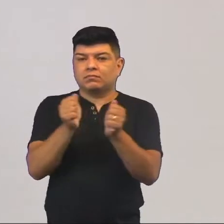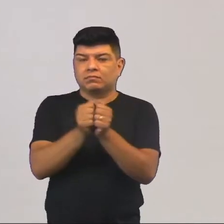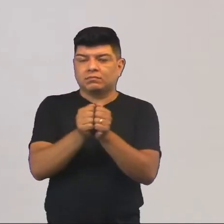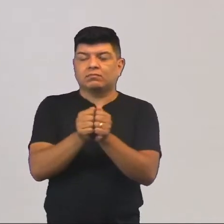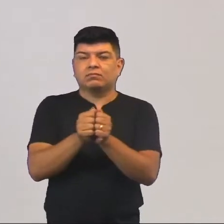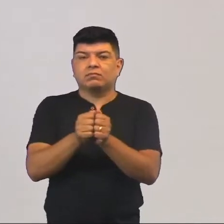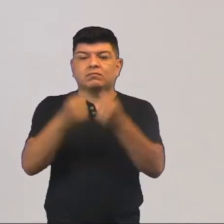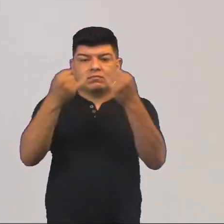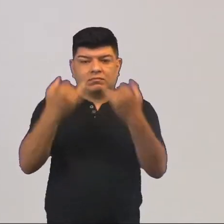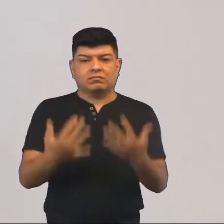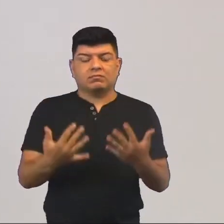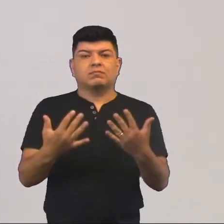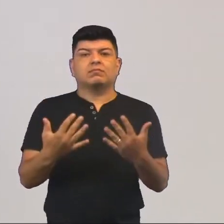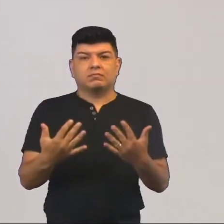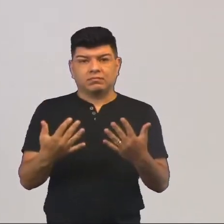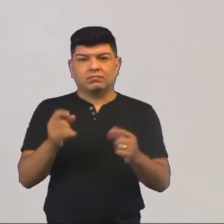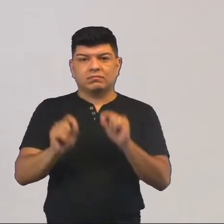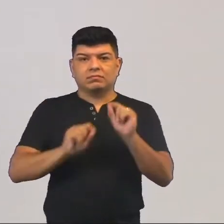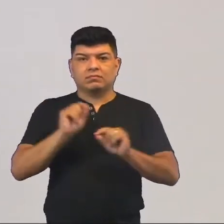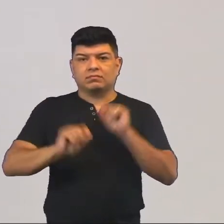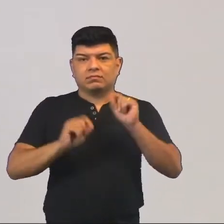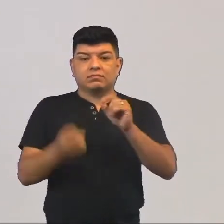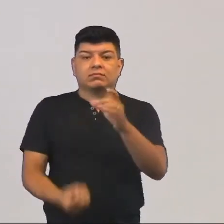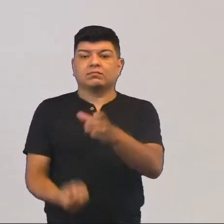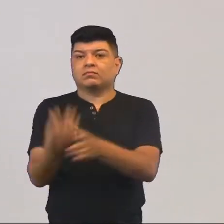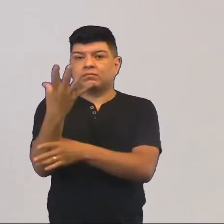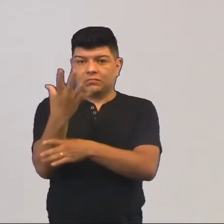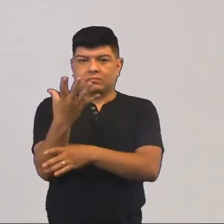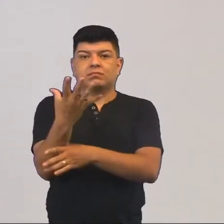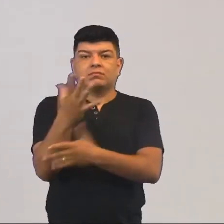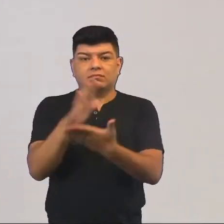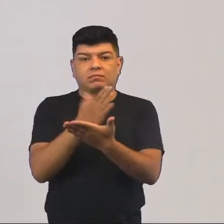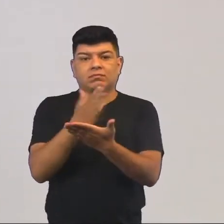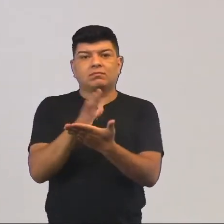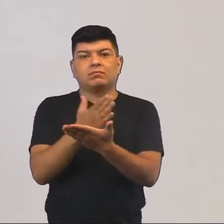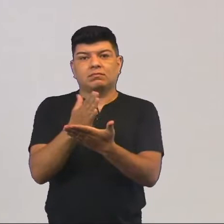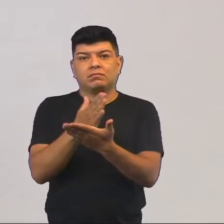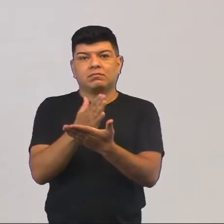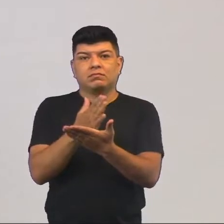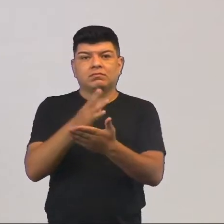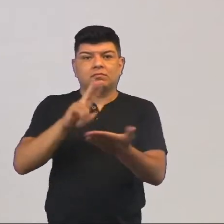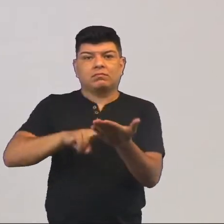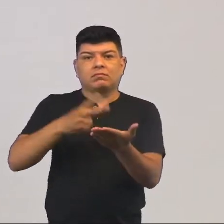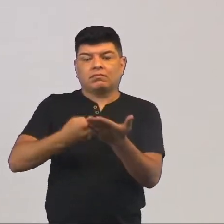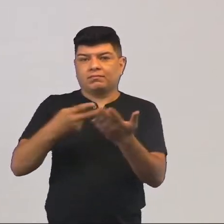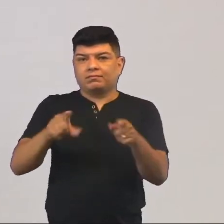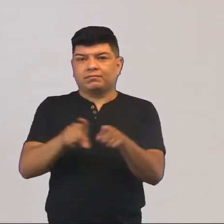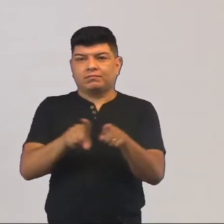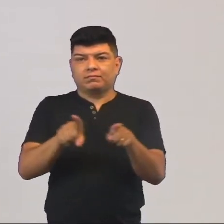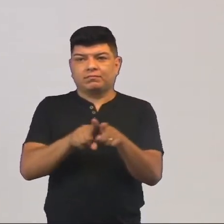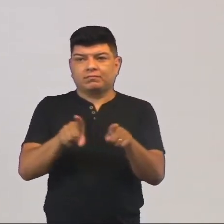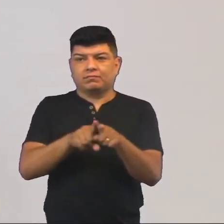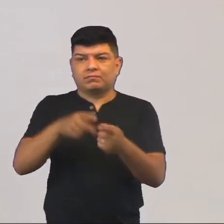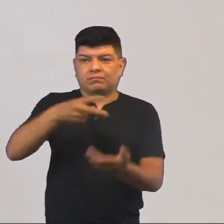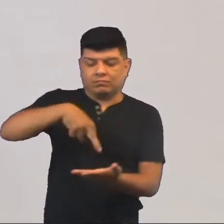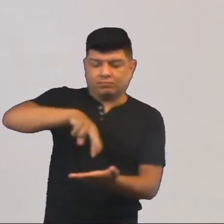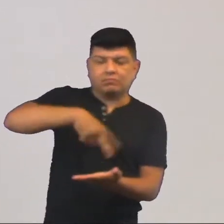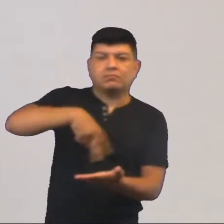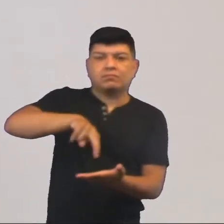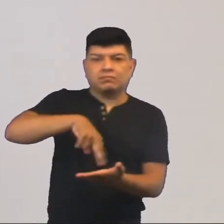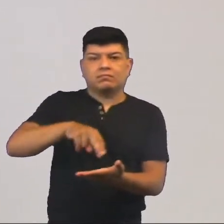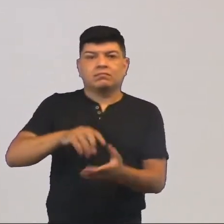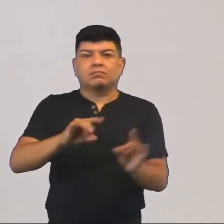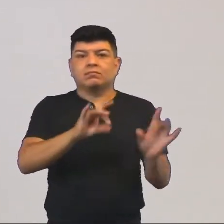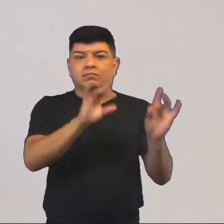aqui para falar um pouquinho mais sobre criadores, né? Alguns criadores e intérpretes aí da dança, né? Essa aula